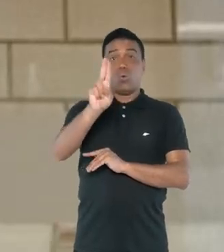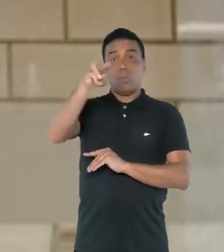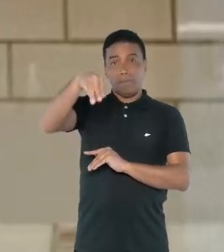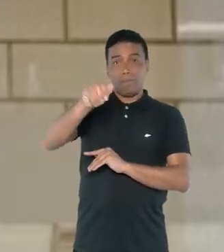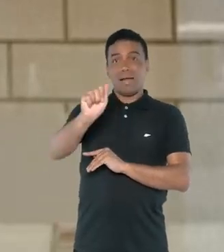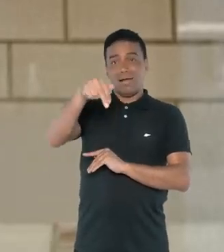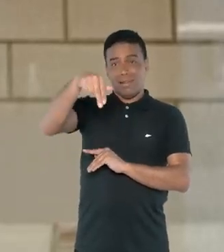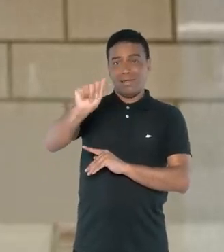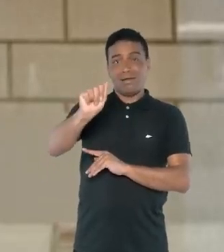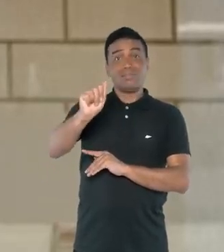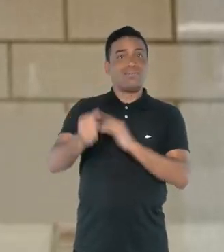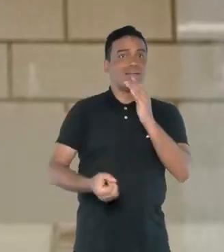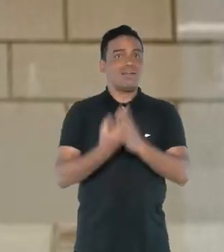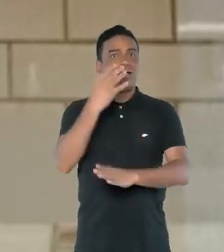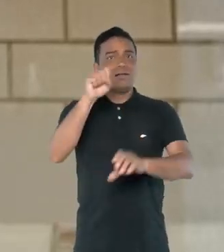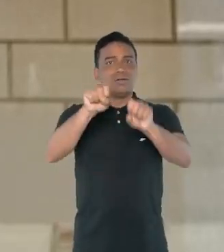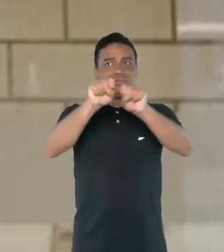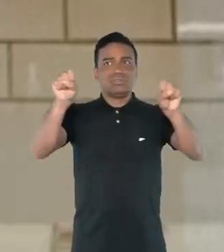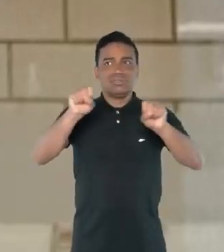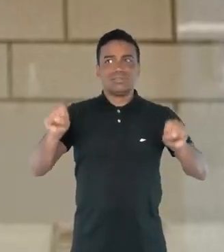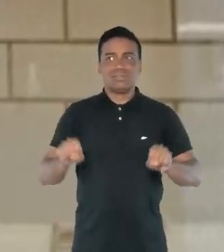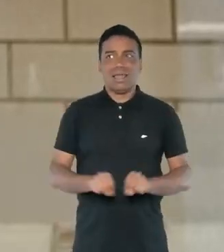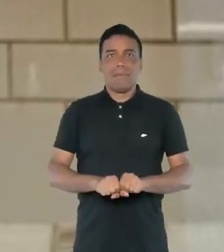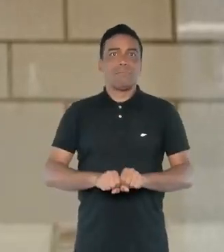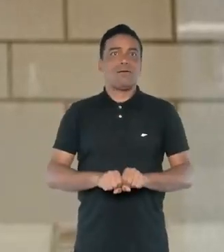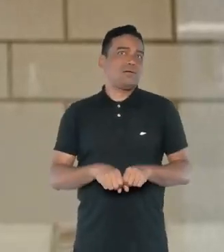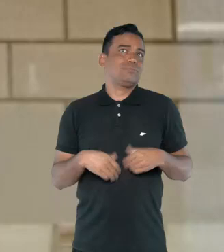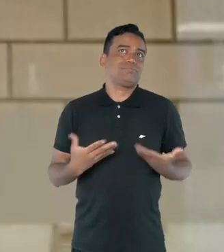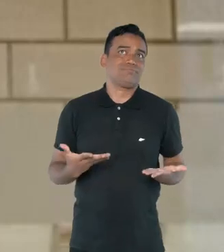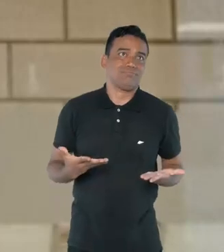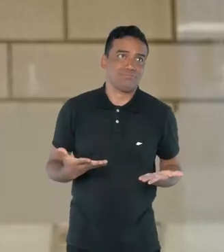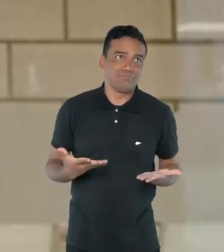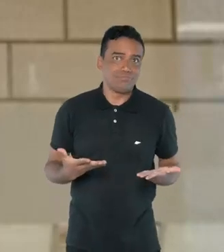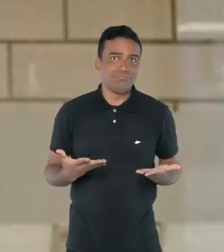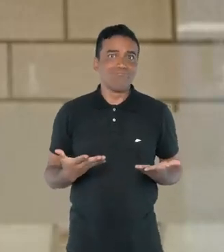criar ali um sistema muito,